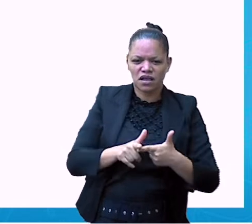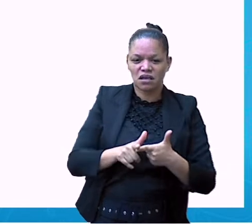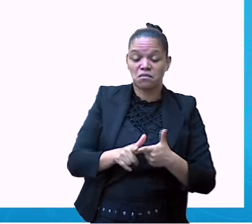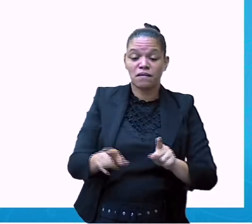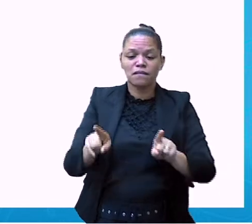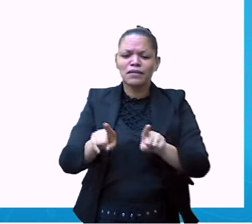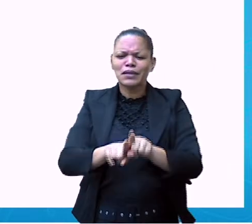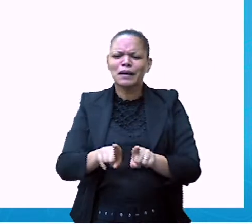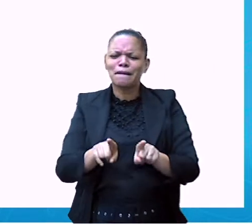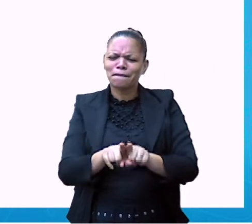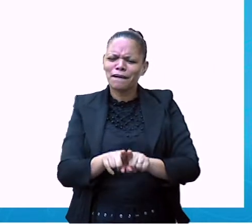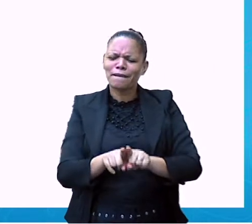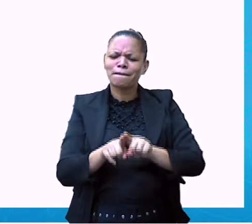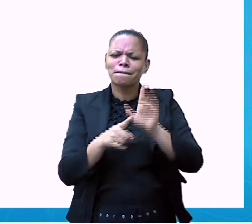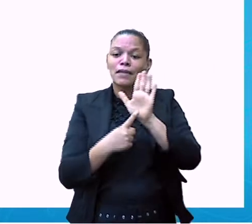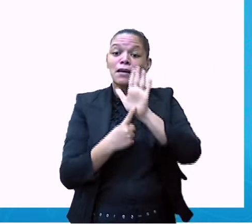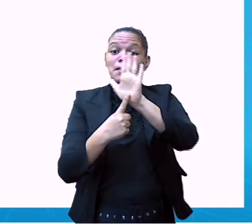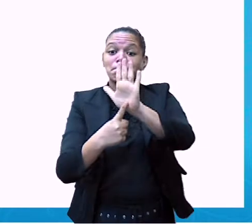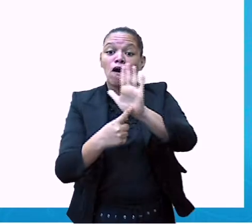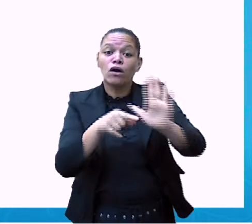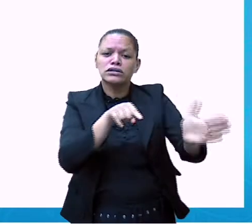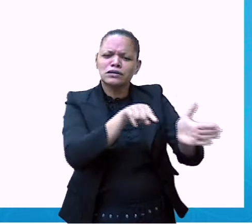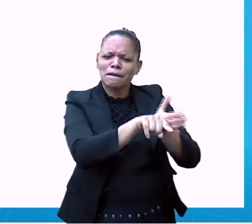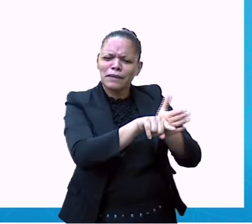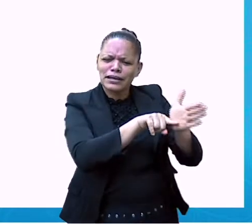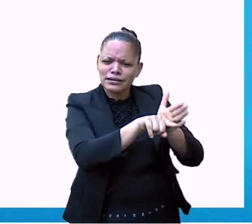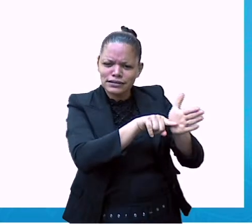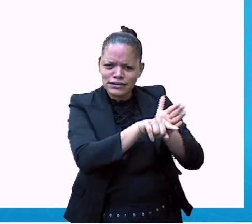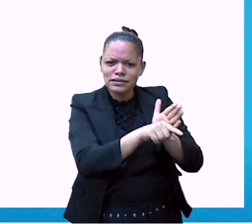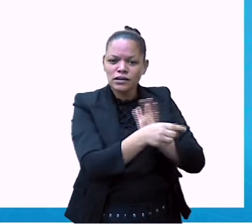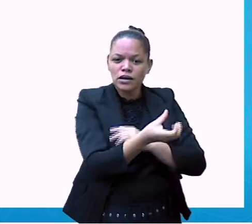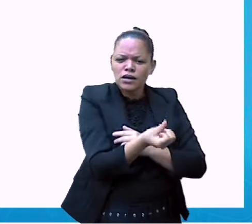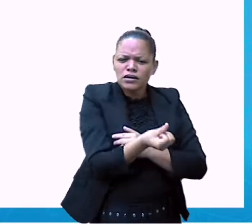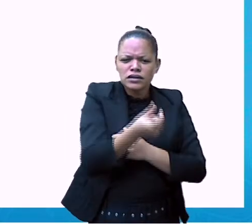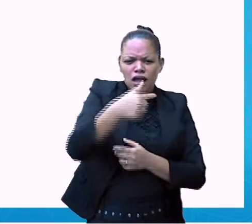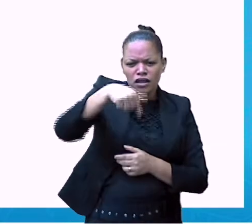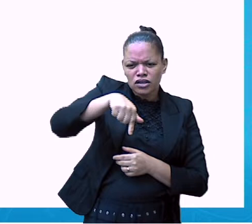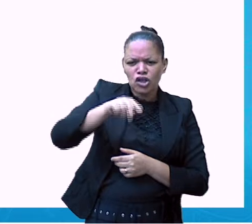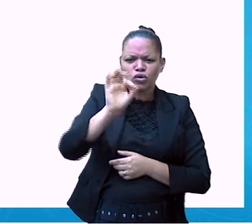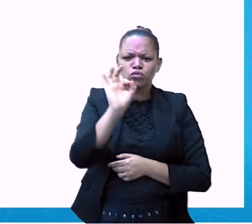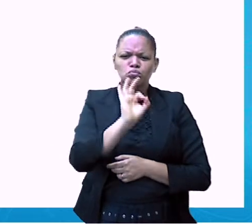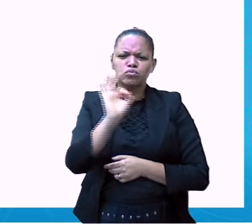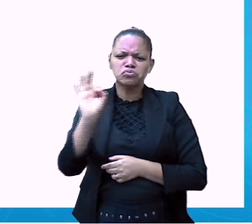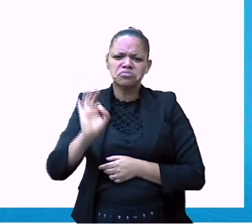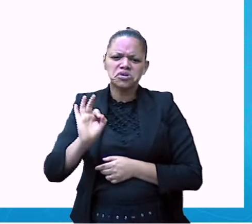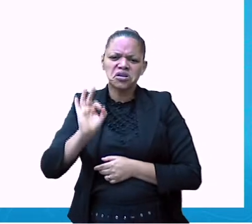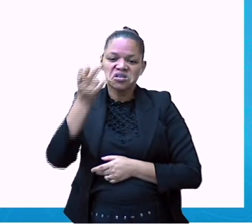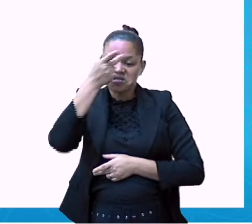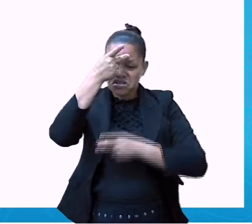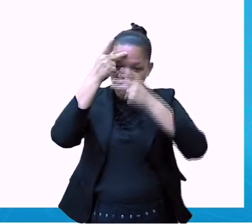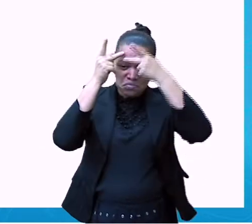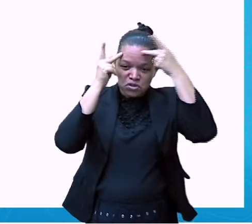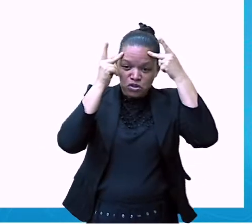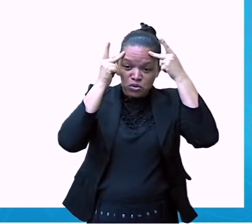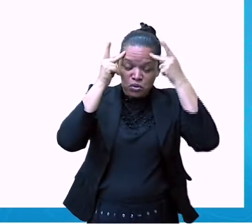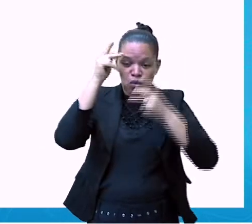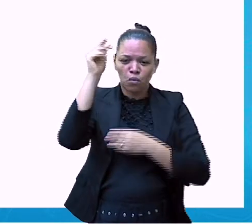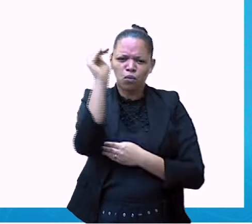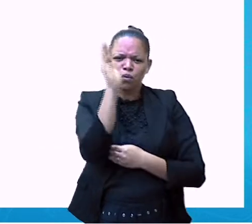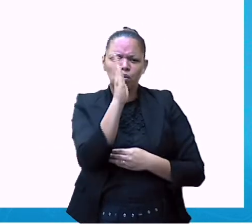67% das casas brasileiras encaram algum problema por conta de falta d'água, sendo